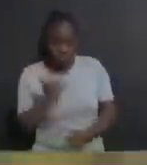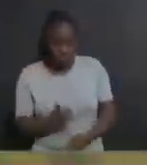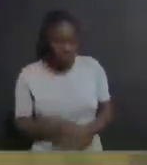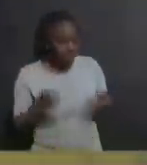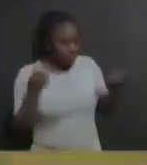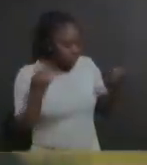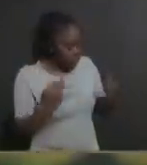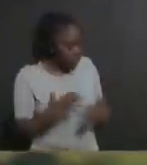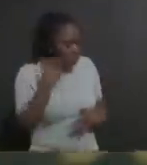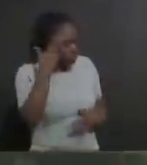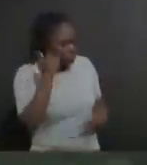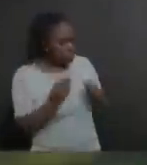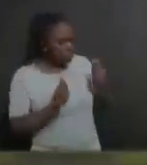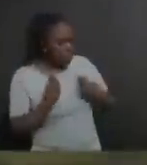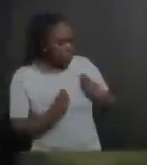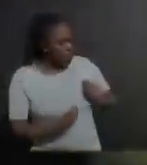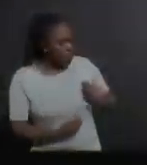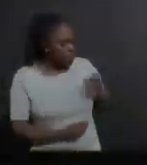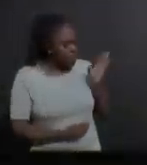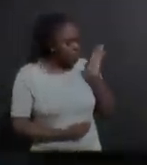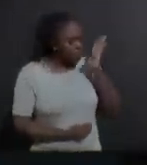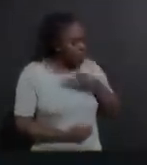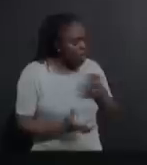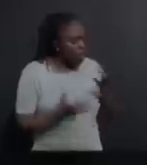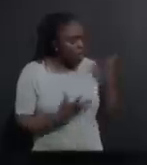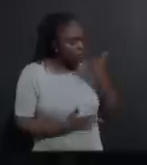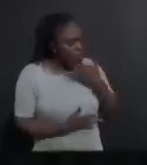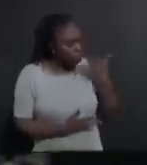quanto a vida dele está amarga e eu quero adoçar a vida dele.